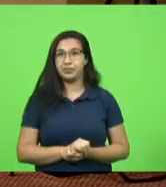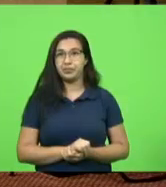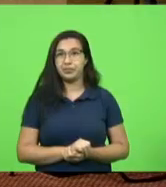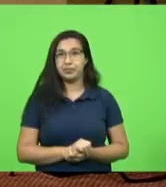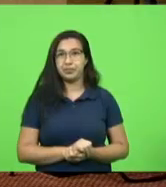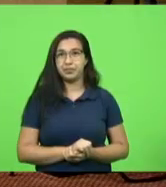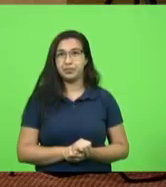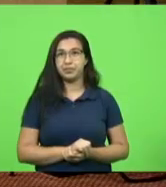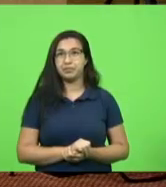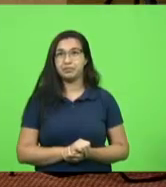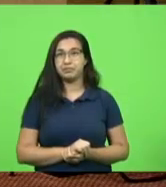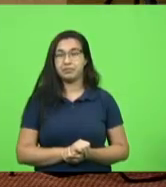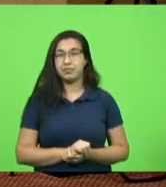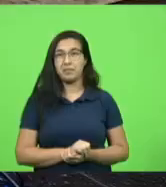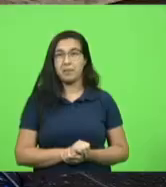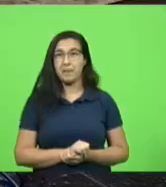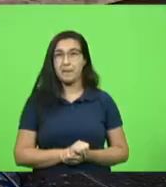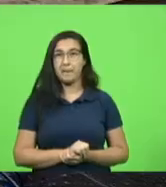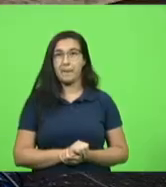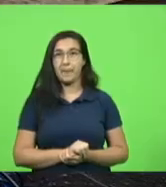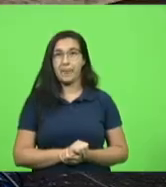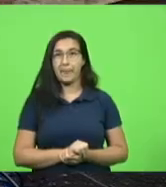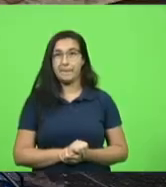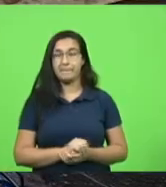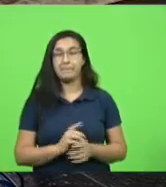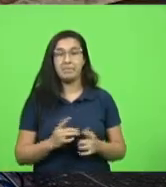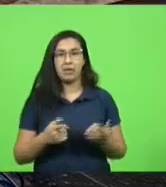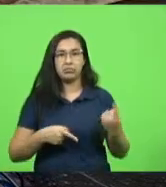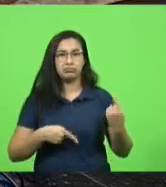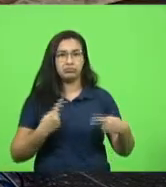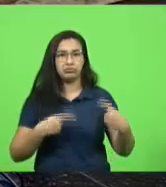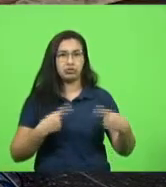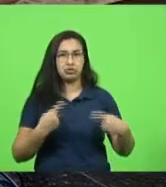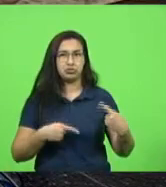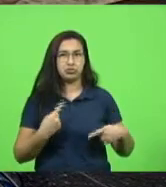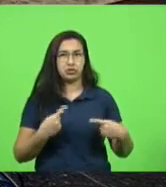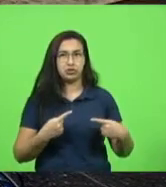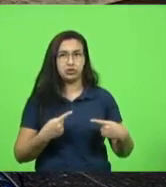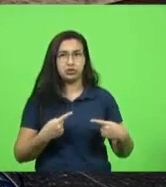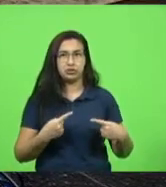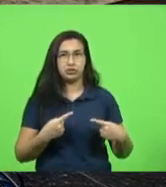Então, não tá, a gente não está discutindo isso mais uma vez aqui.